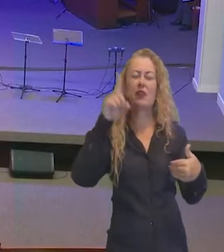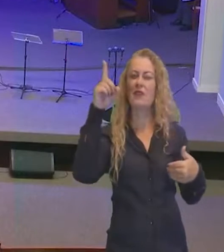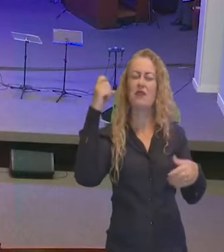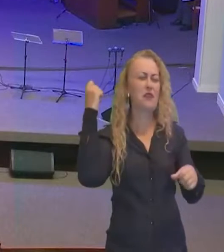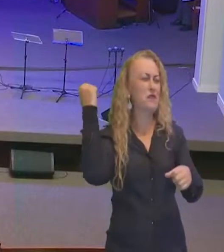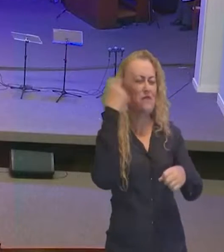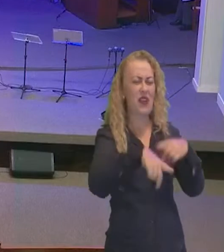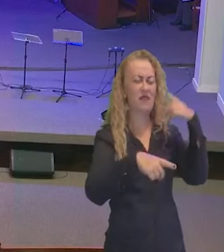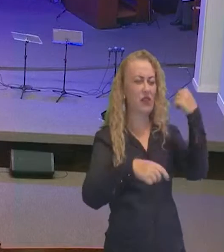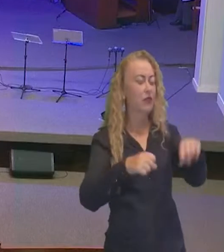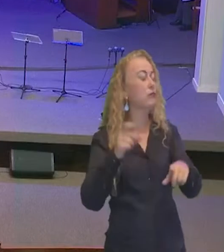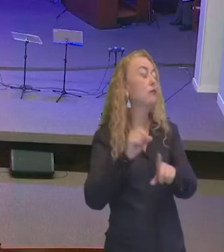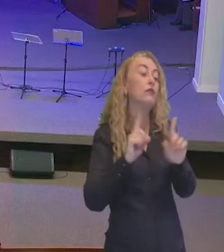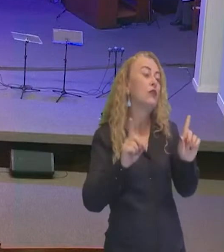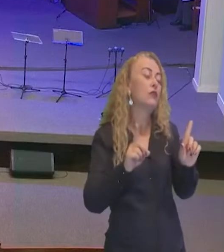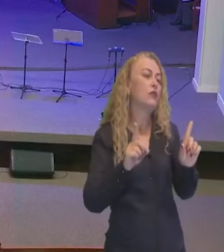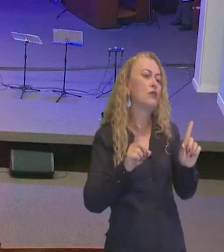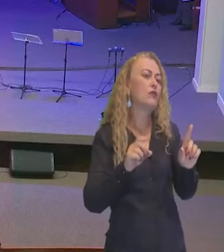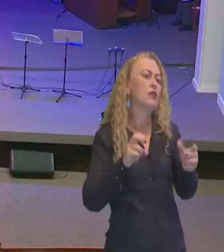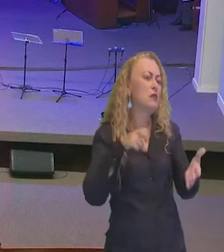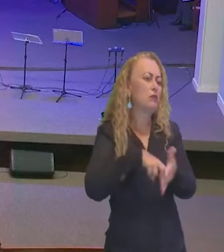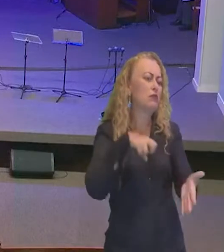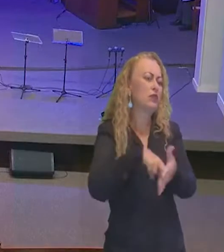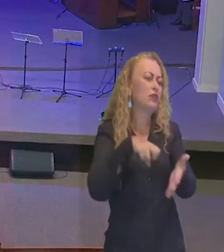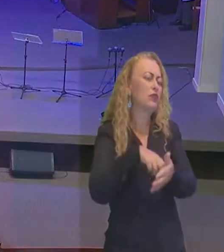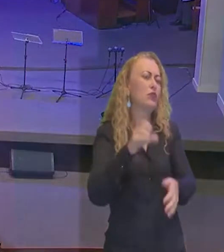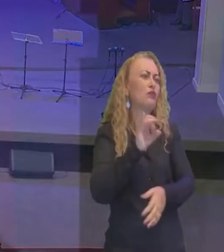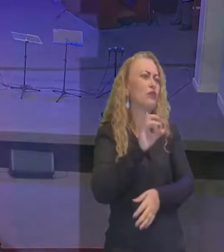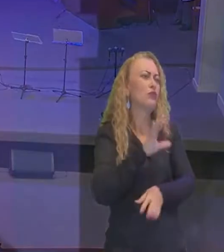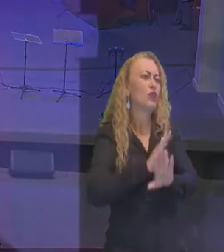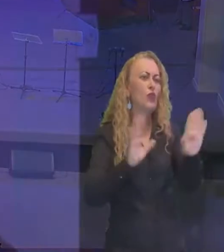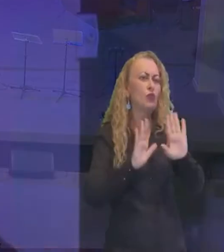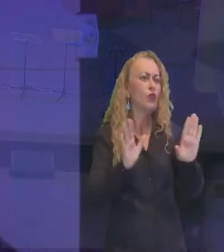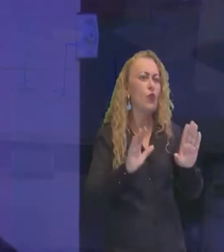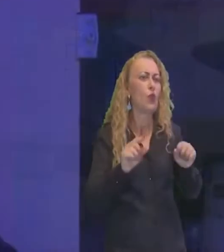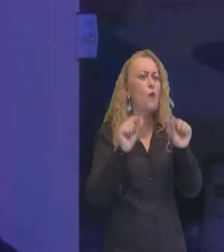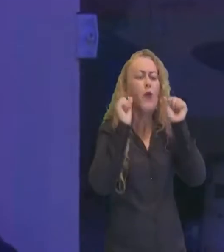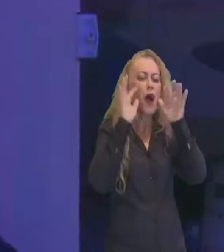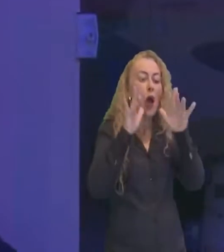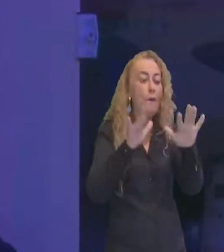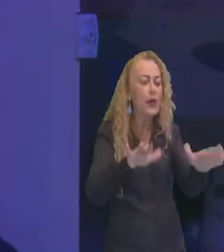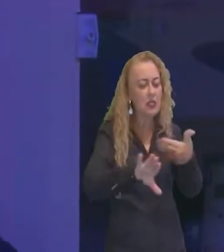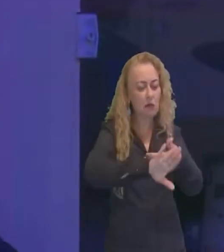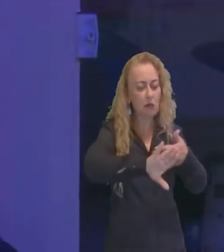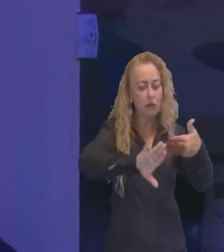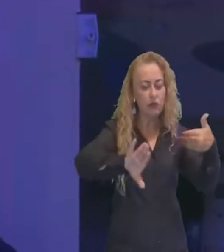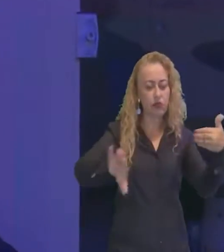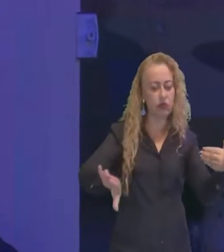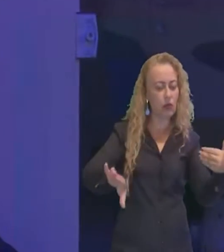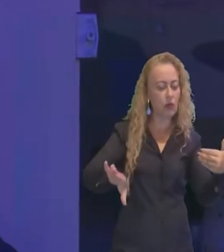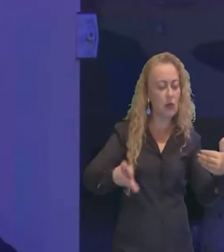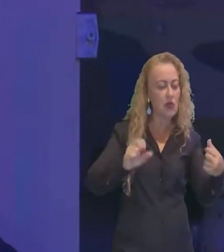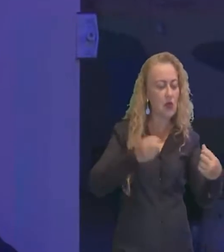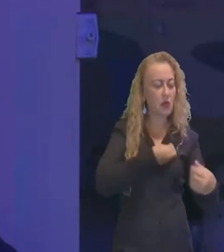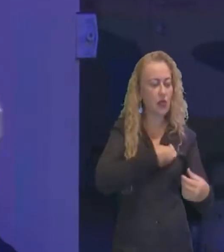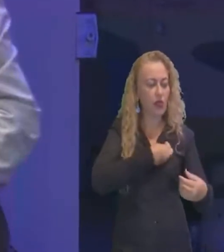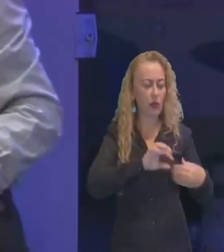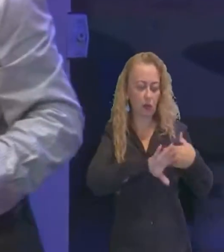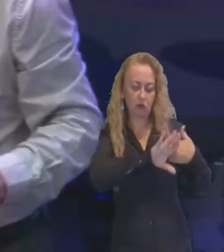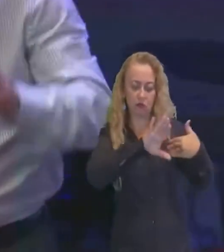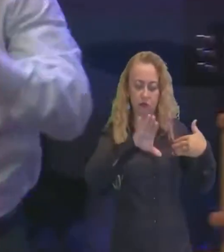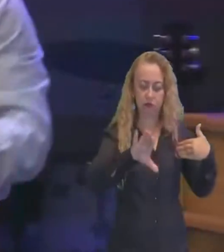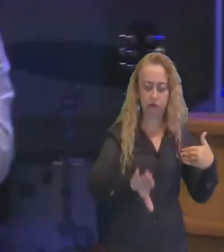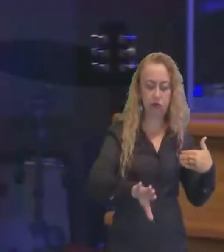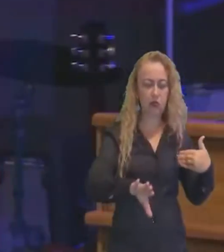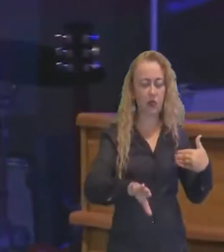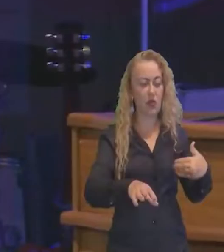não vai te castigar, não. A questão não é essa, a questão é que a bênção do Senhor não vai estar sobre a sua vida. E eu não